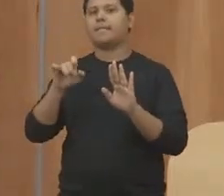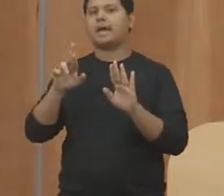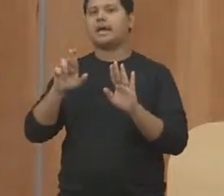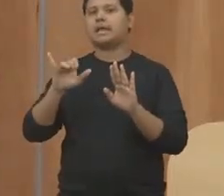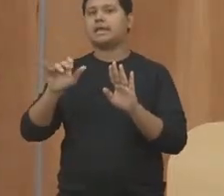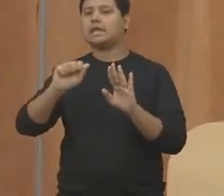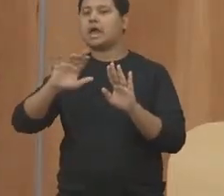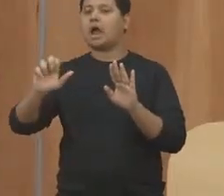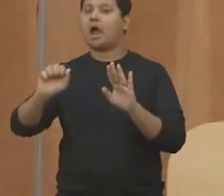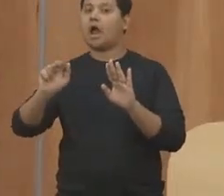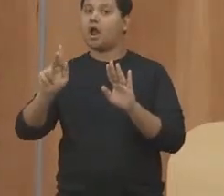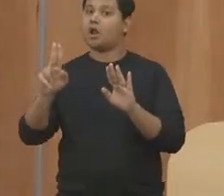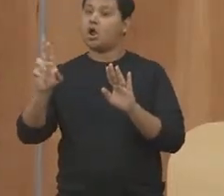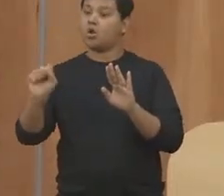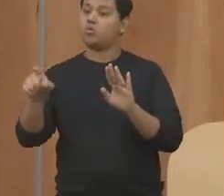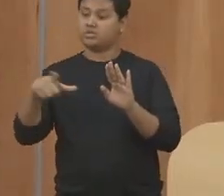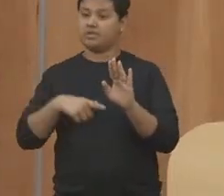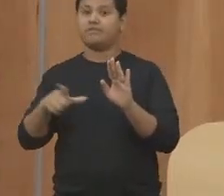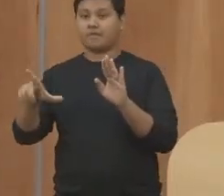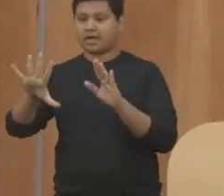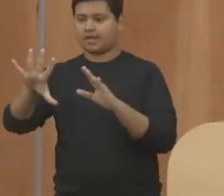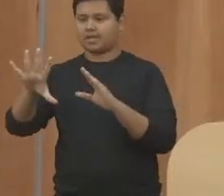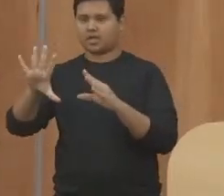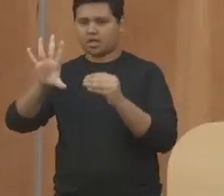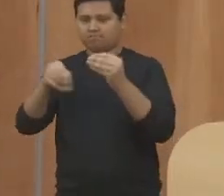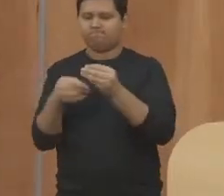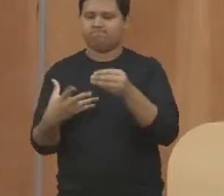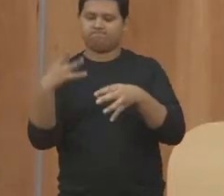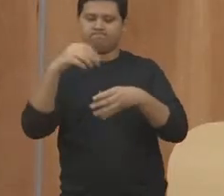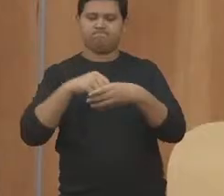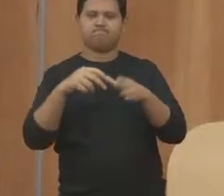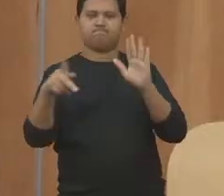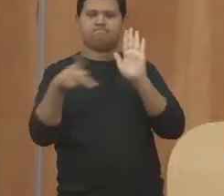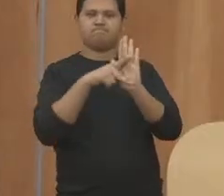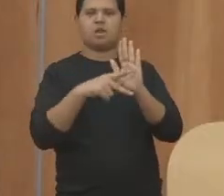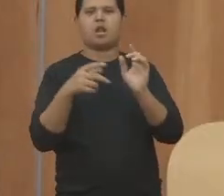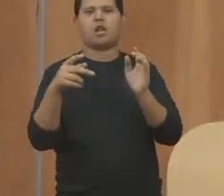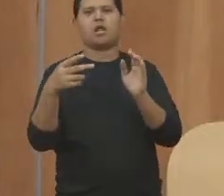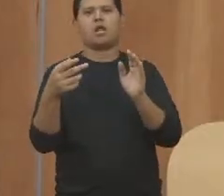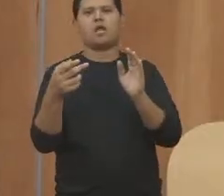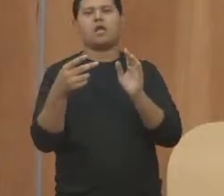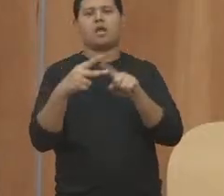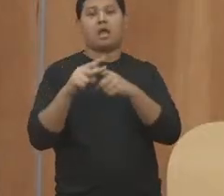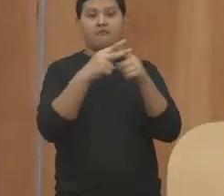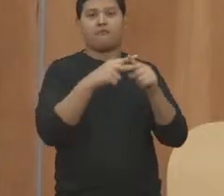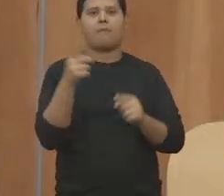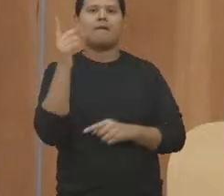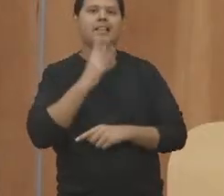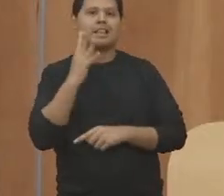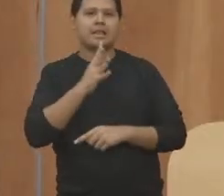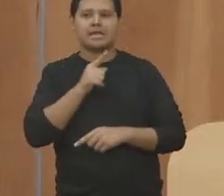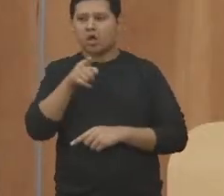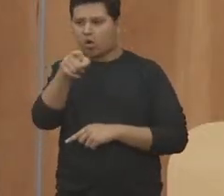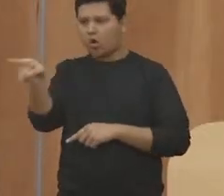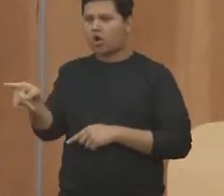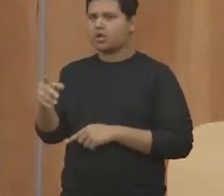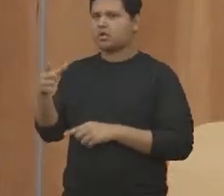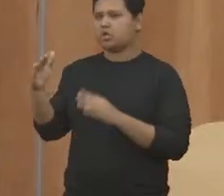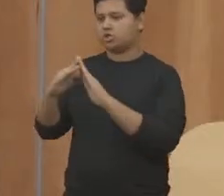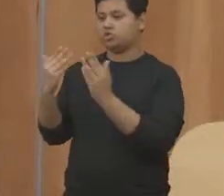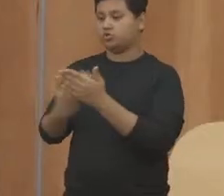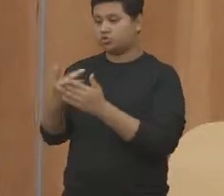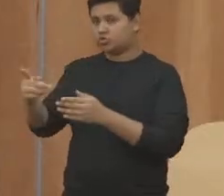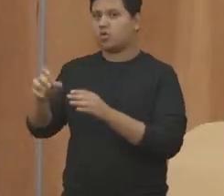programa Reforma Legal, que está aí, que é um programa que pretende mapear as escolas que estão mais defasadas em termos